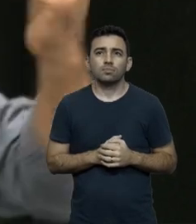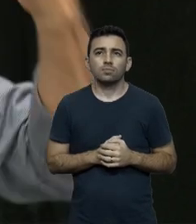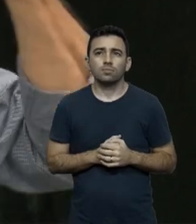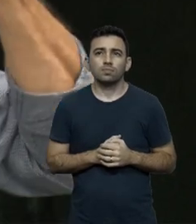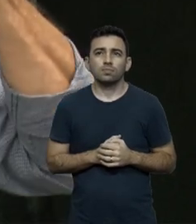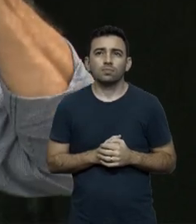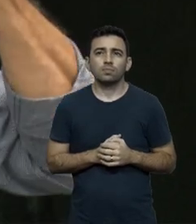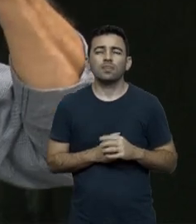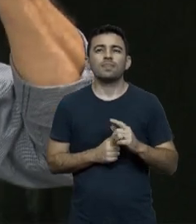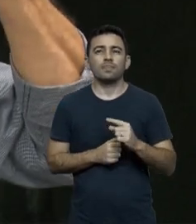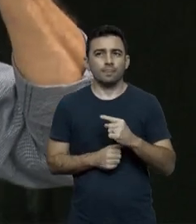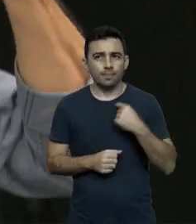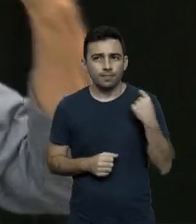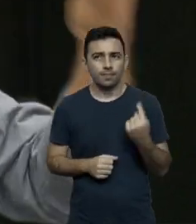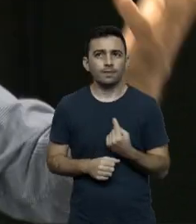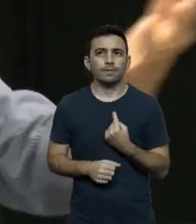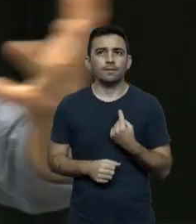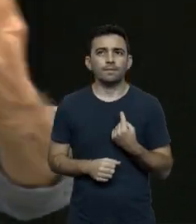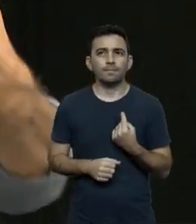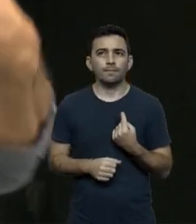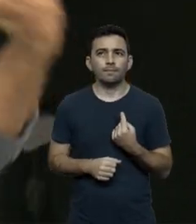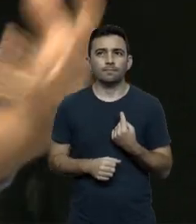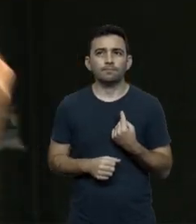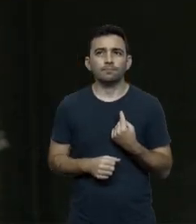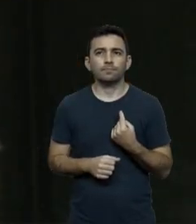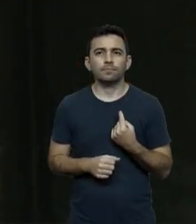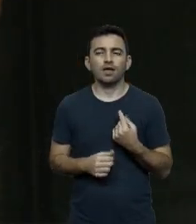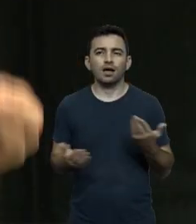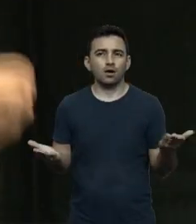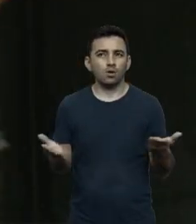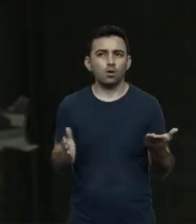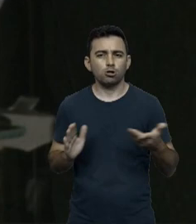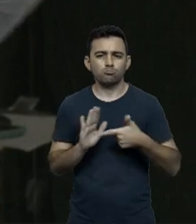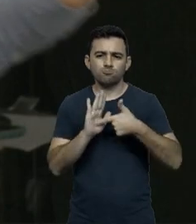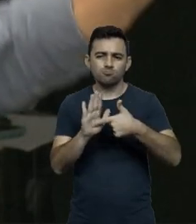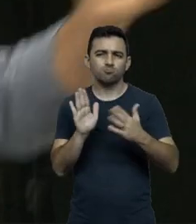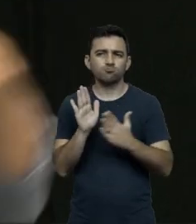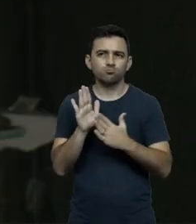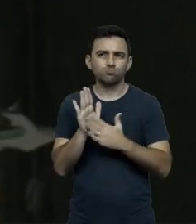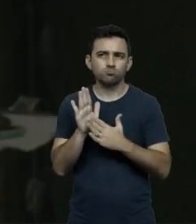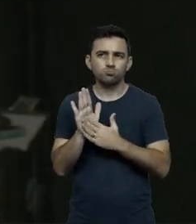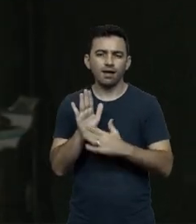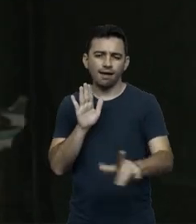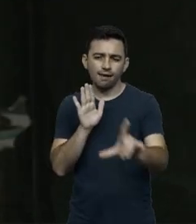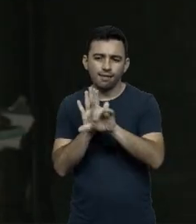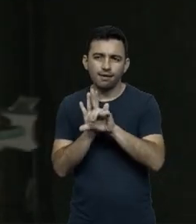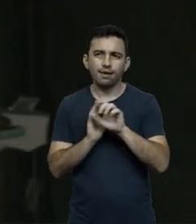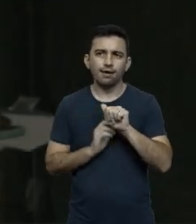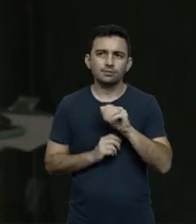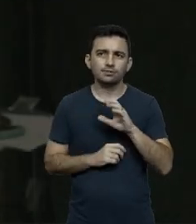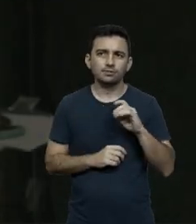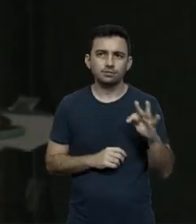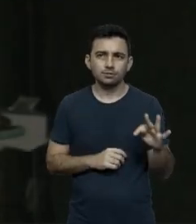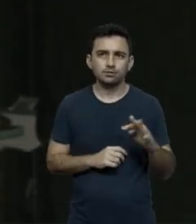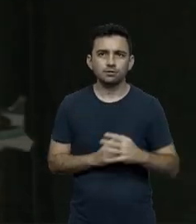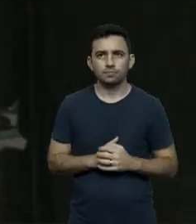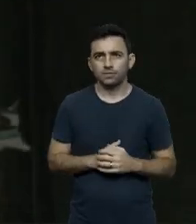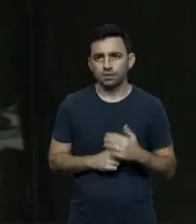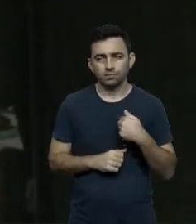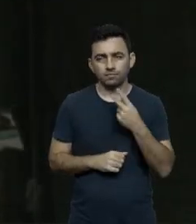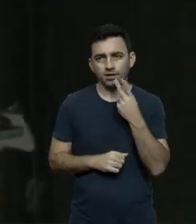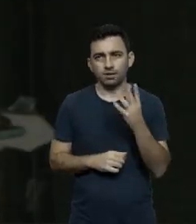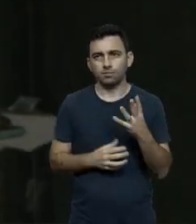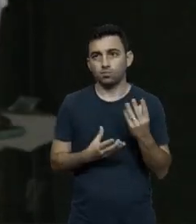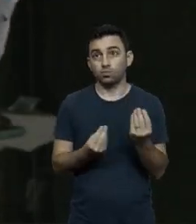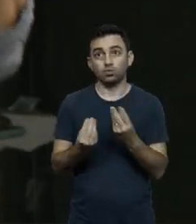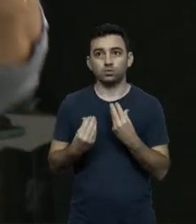nós então levantamos uma série de proposta para a lei do act eu não vou falar aqui porque tem